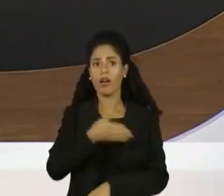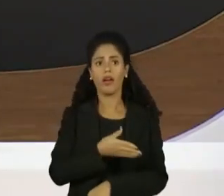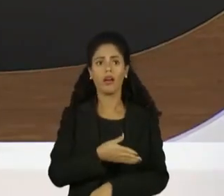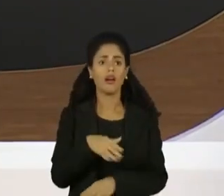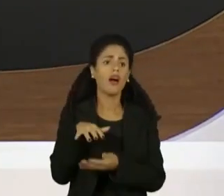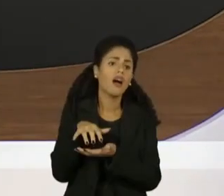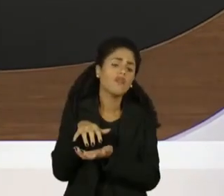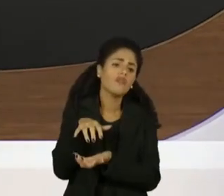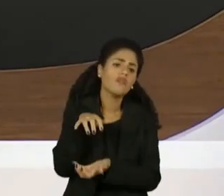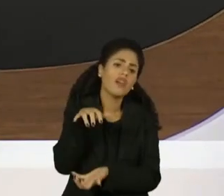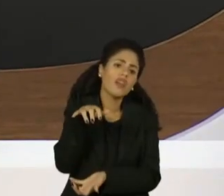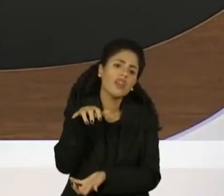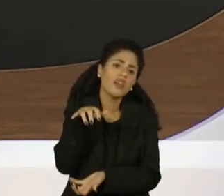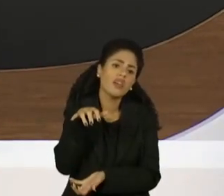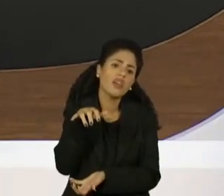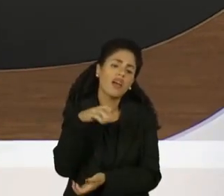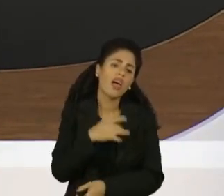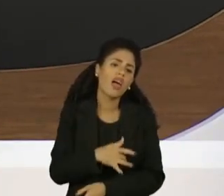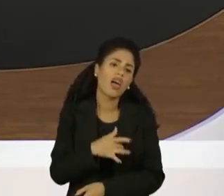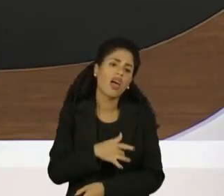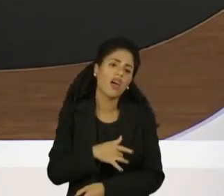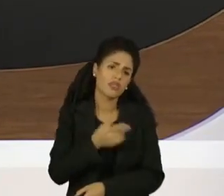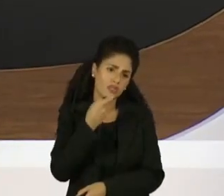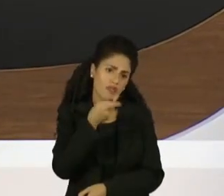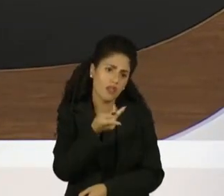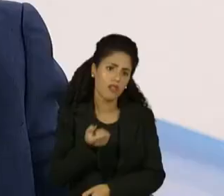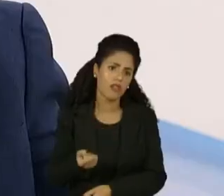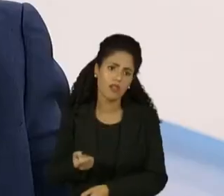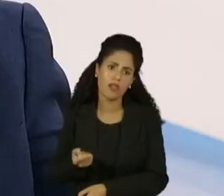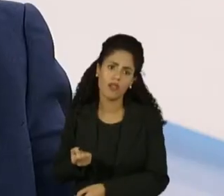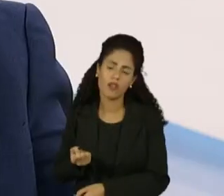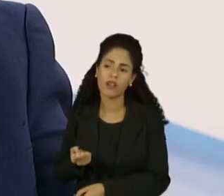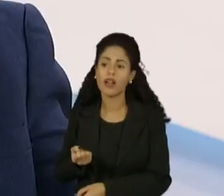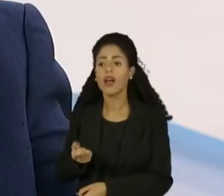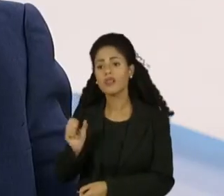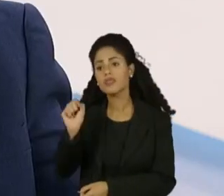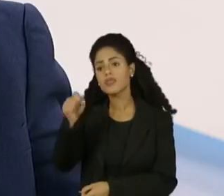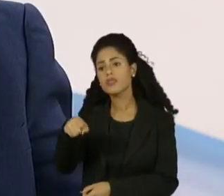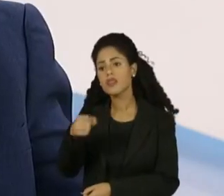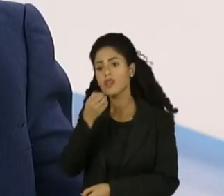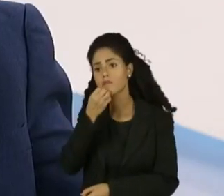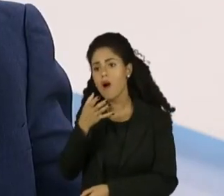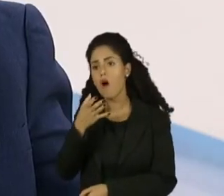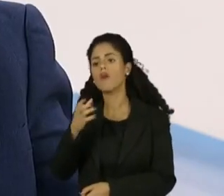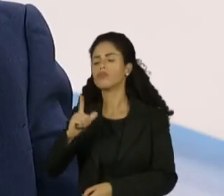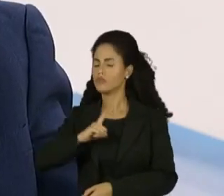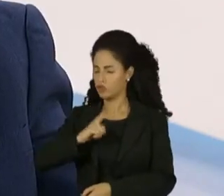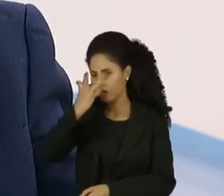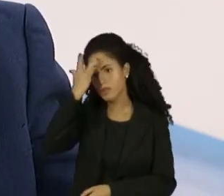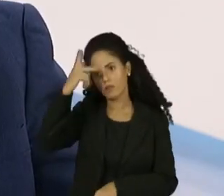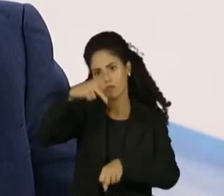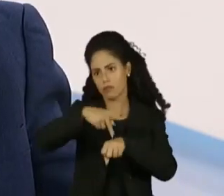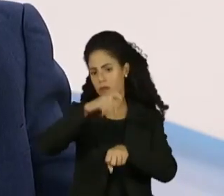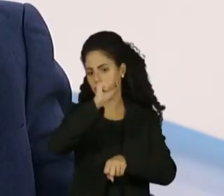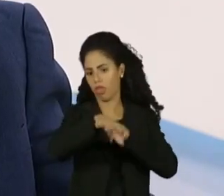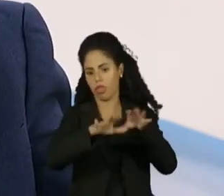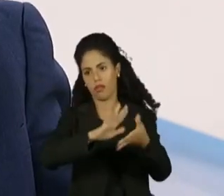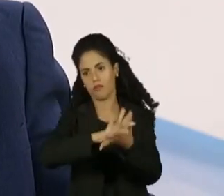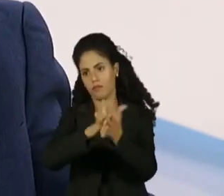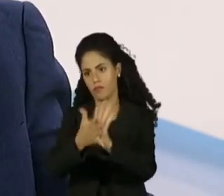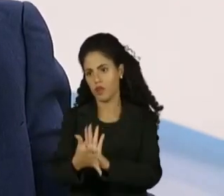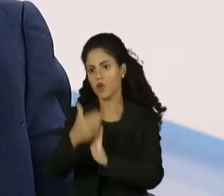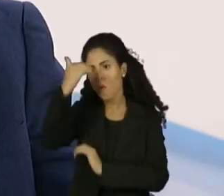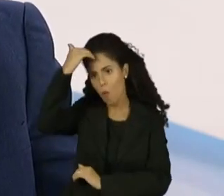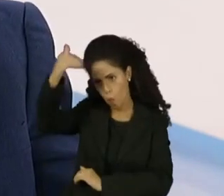eram velhinhas que estavam lá de boa fé, senador. Isso sim, estavam de boa fé. A gente assistiu pode haver os mal intencionados que têm que ter a sua culpa